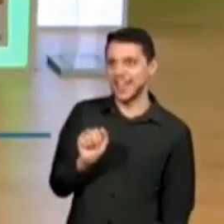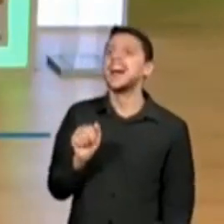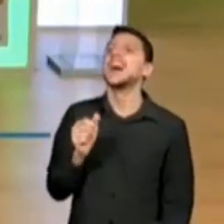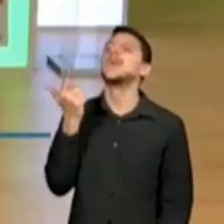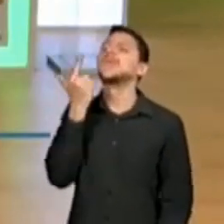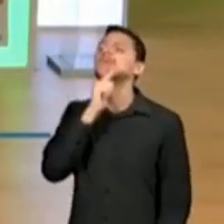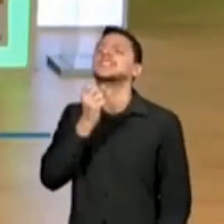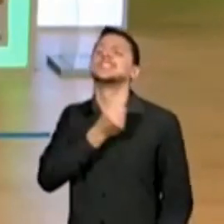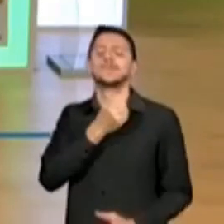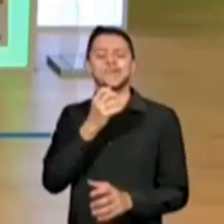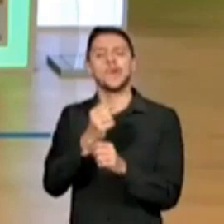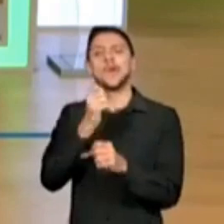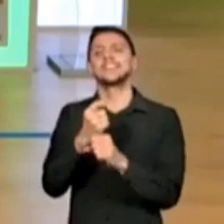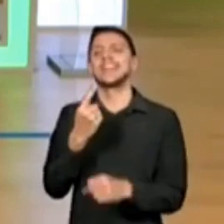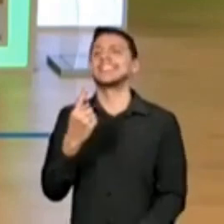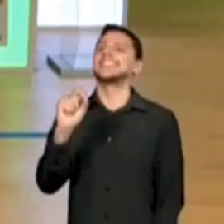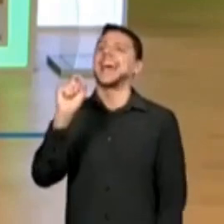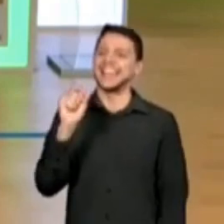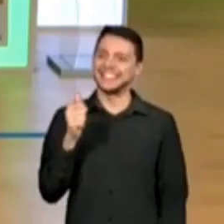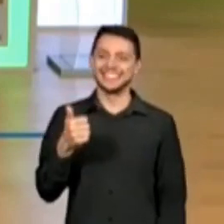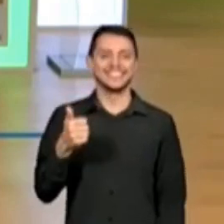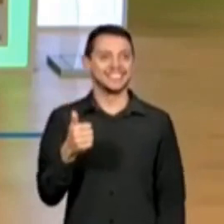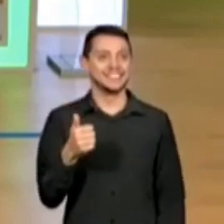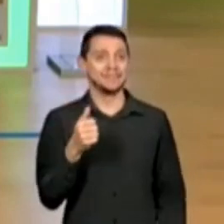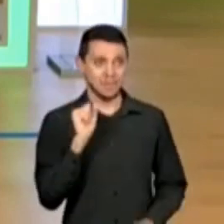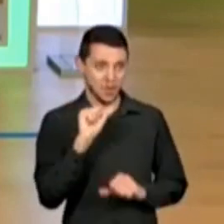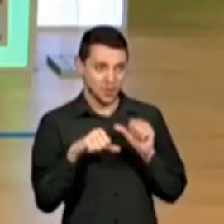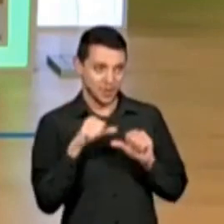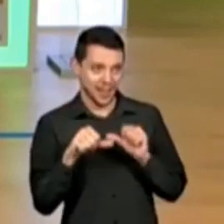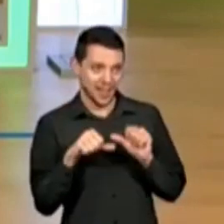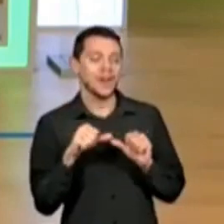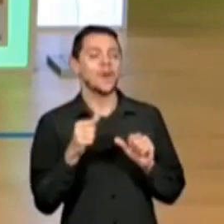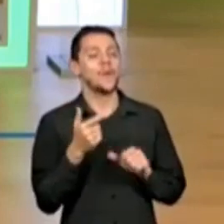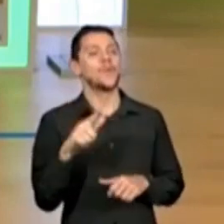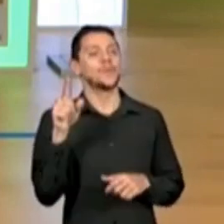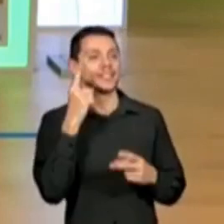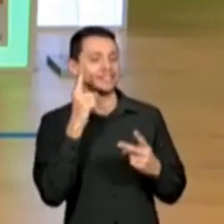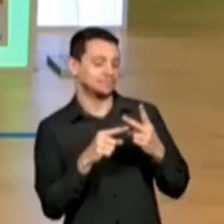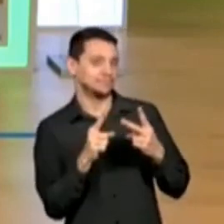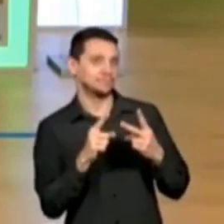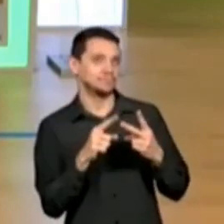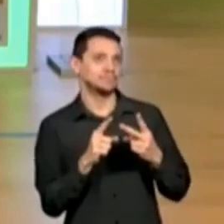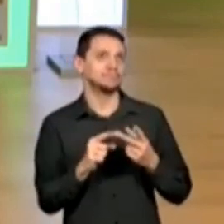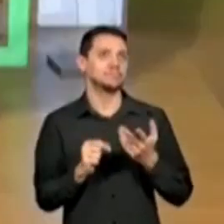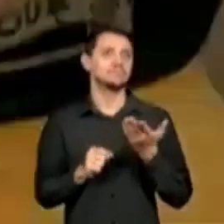Oráculo? Vou pegar outra. É fácil essa, hein? Tá. Mais uma, ó.